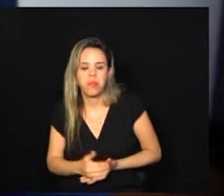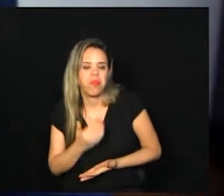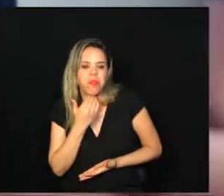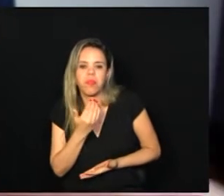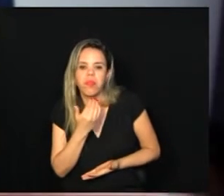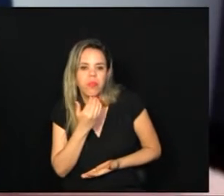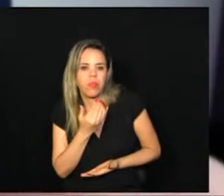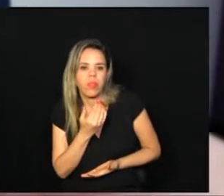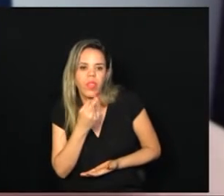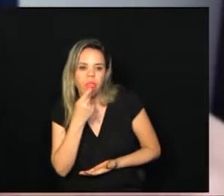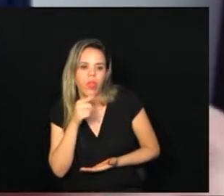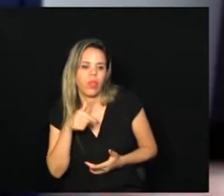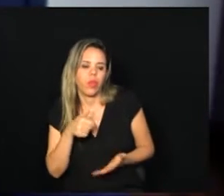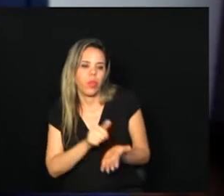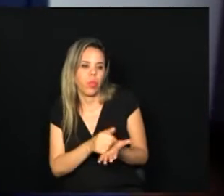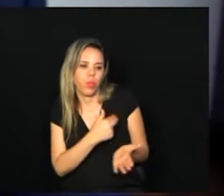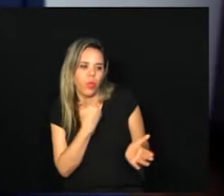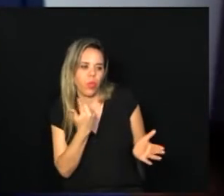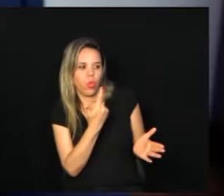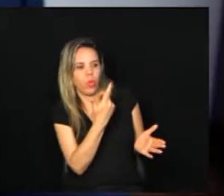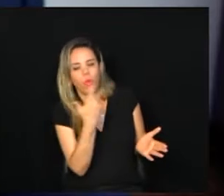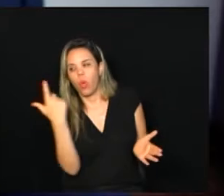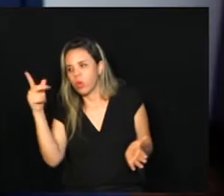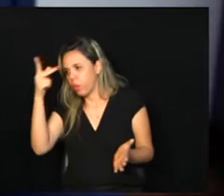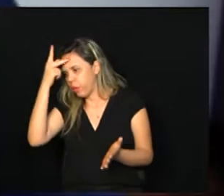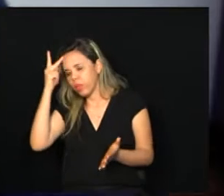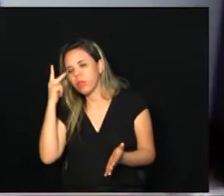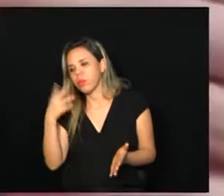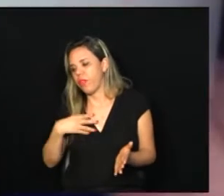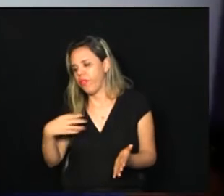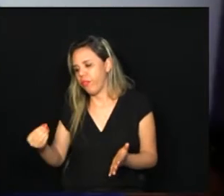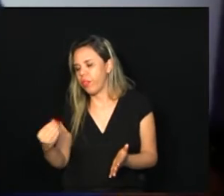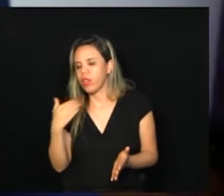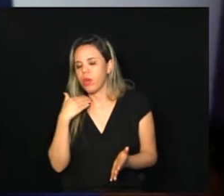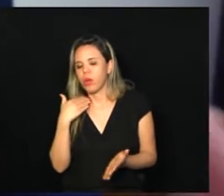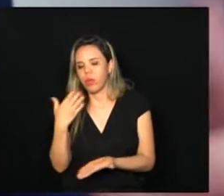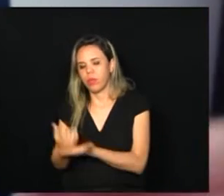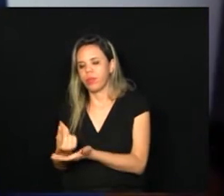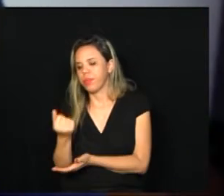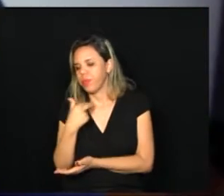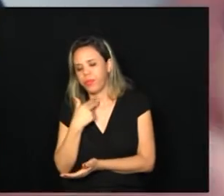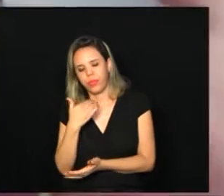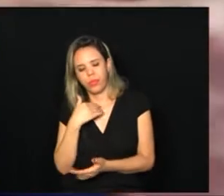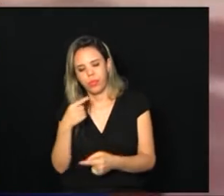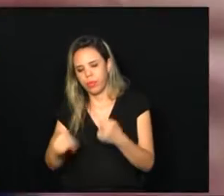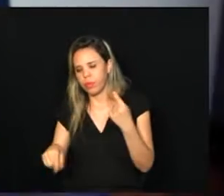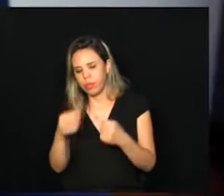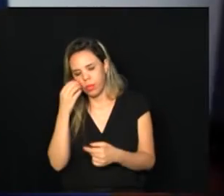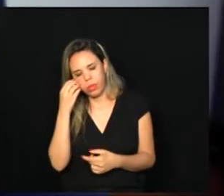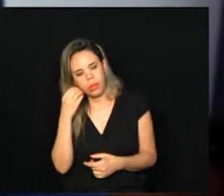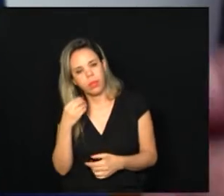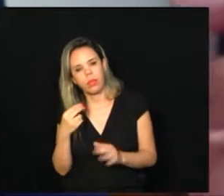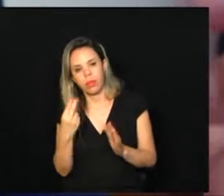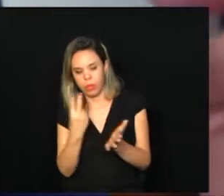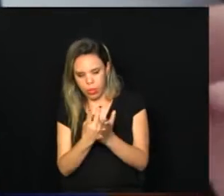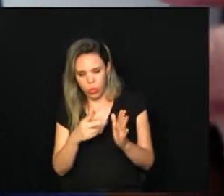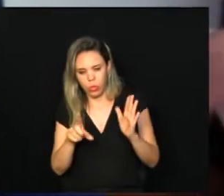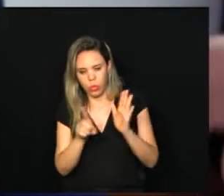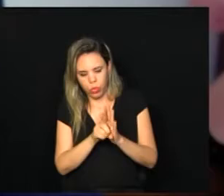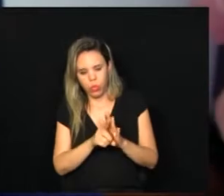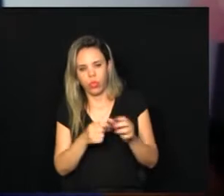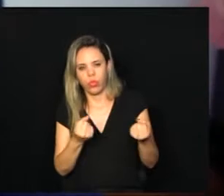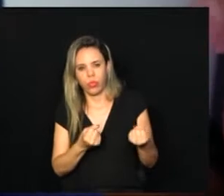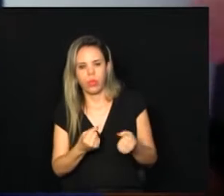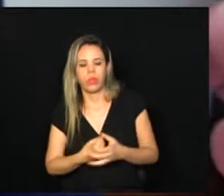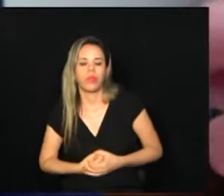eu tomar a multa no meu nome e colocar o nome da minha filha para receber o dinheiro, né? Tem que ser na mesma